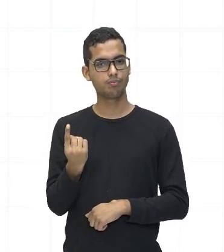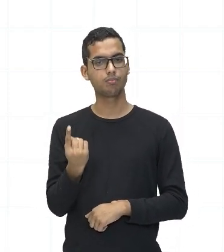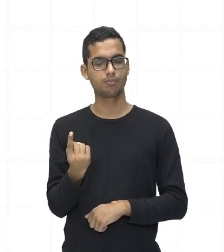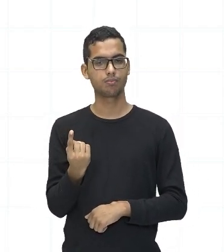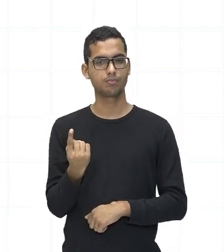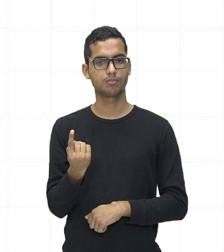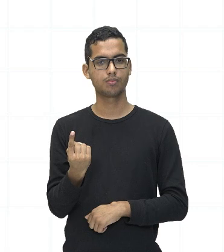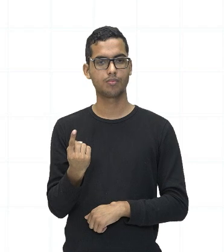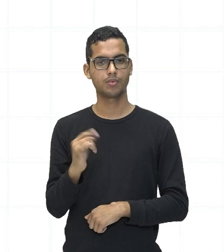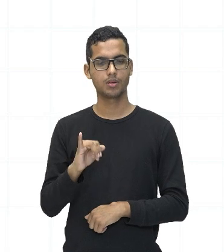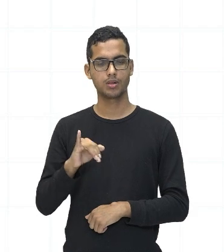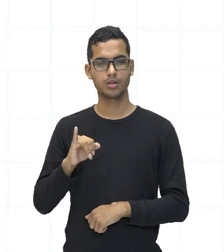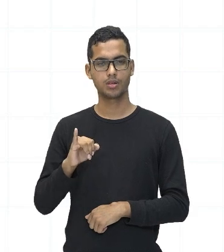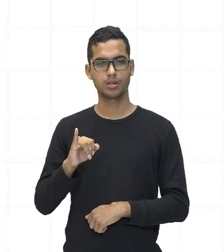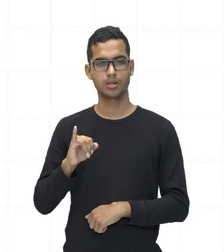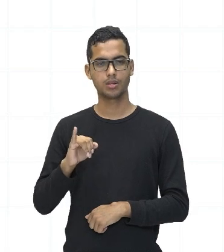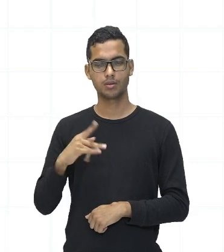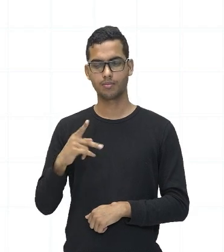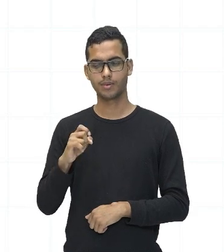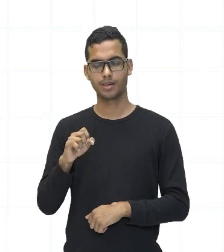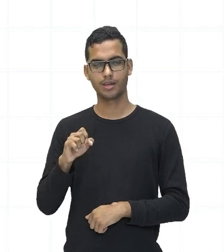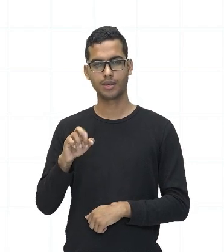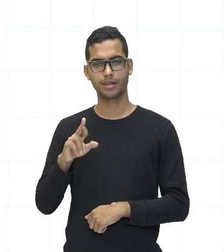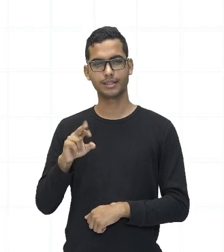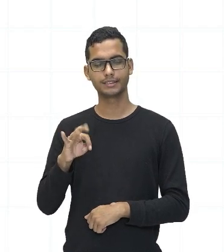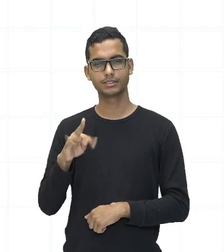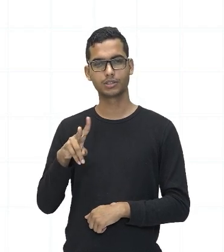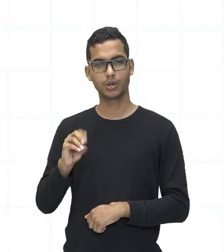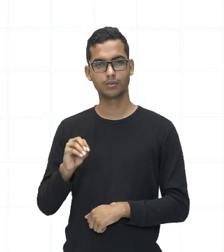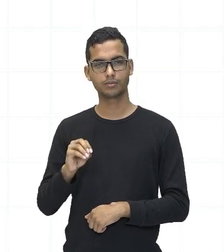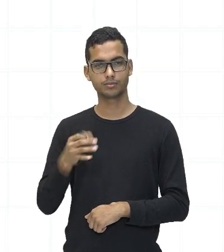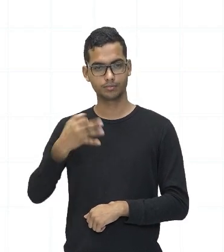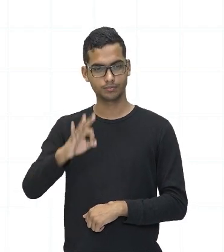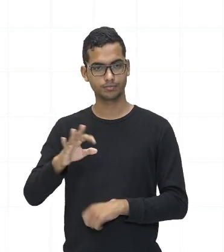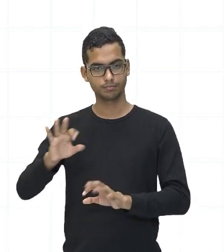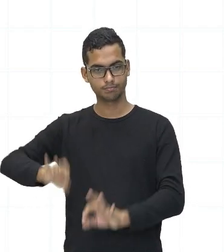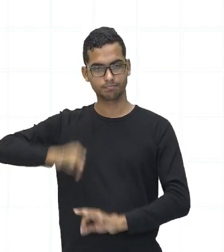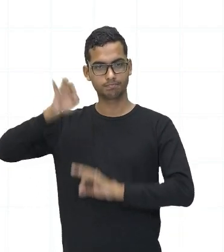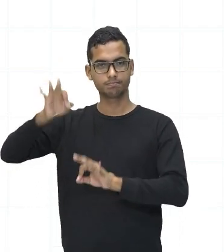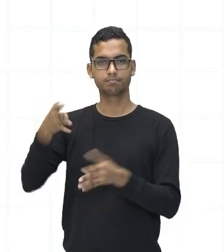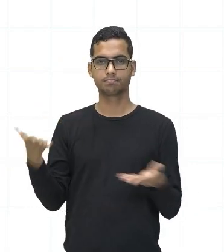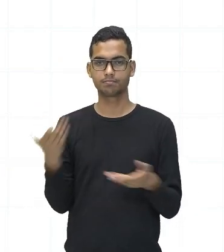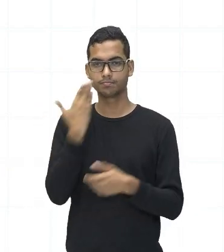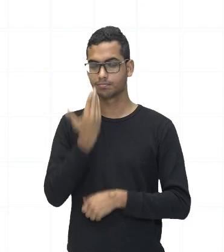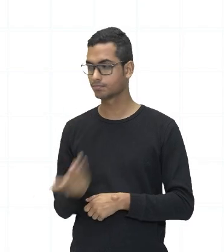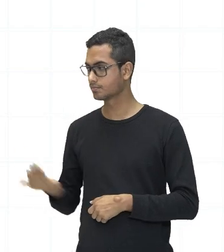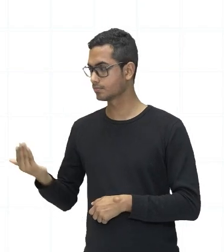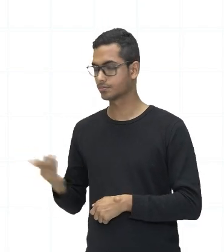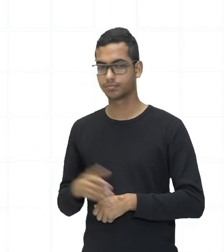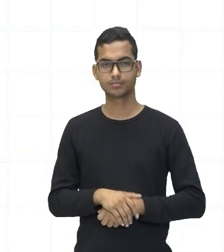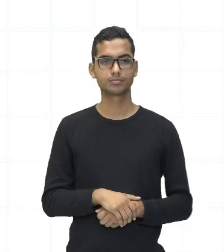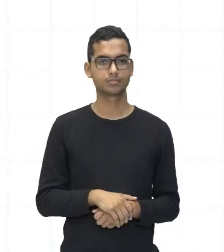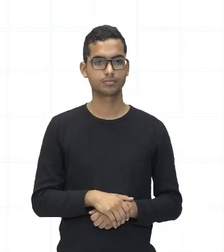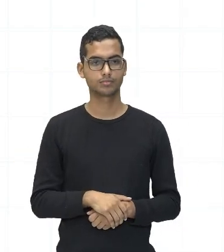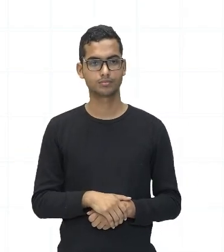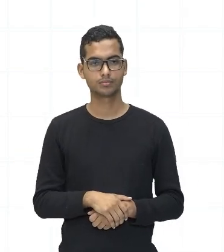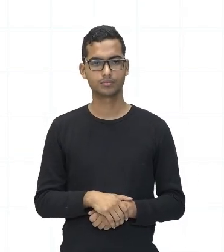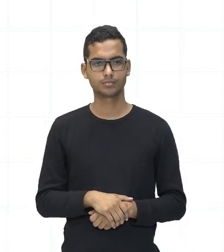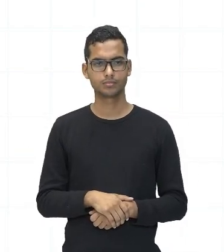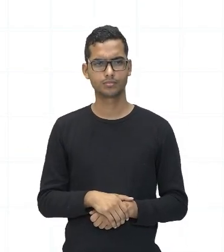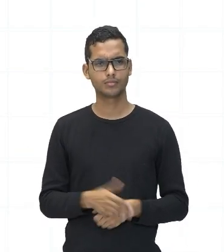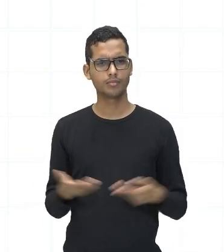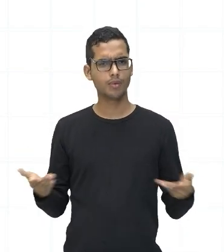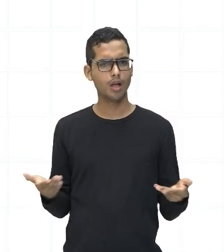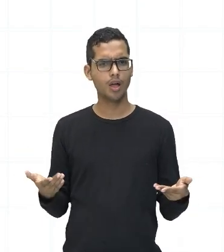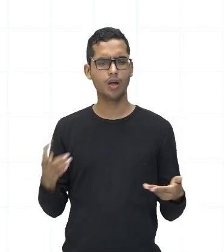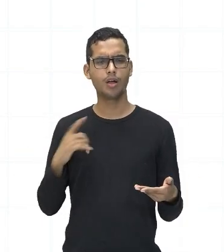modo imperativo, certo? E nesse caso desse cartaz, vamos avançar? Não tem linguagem figurada